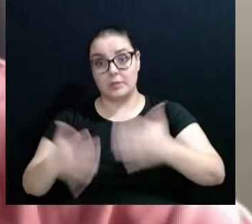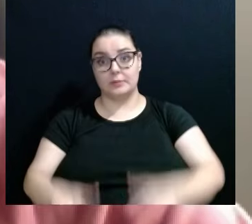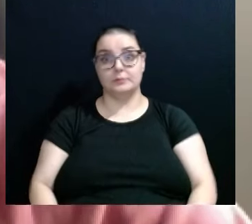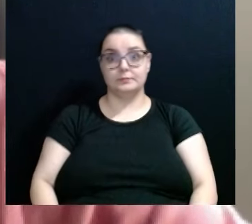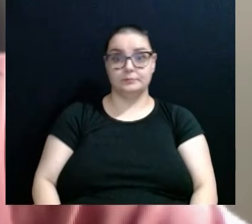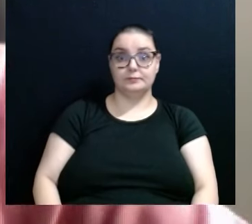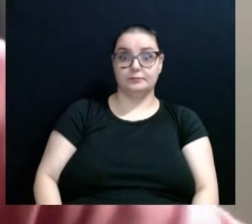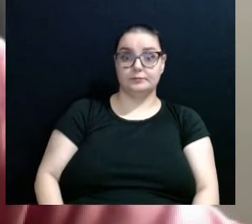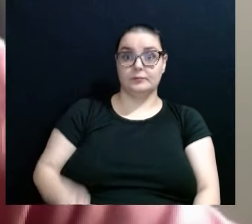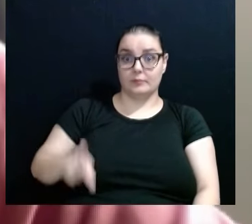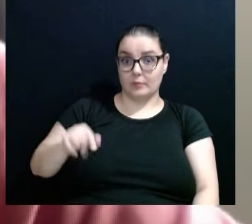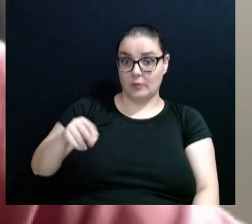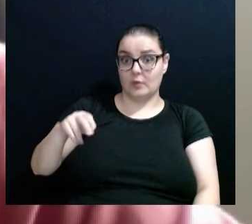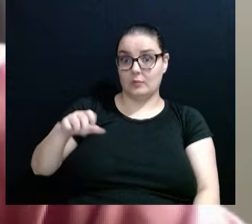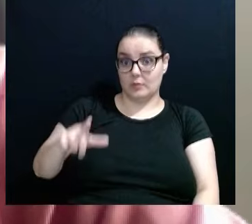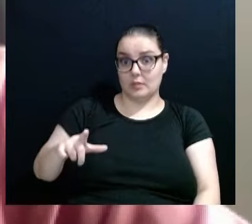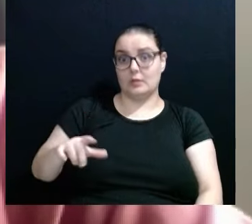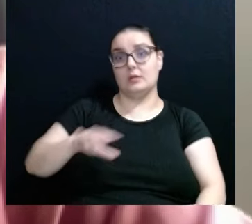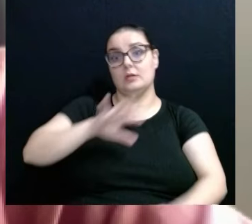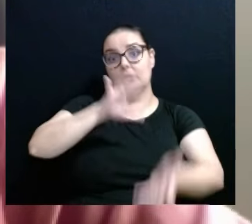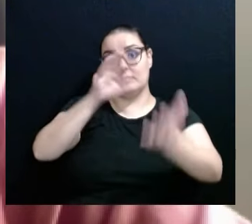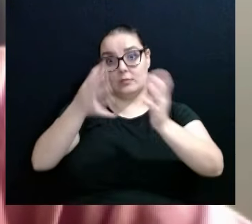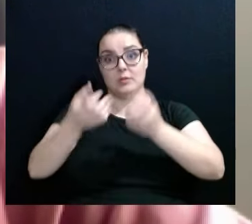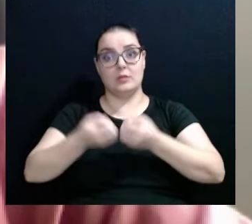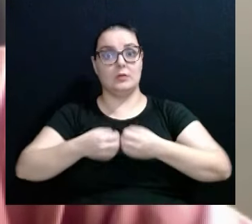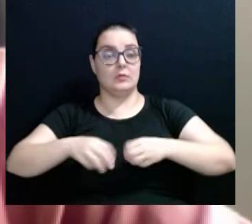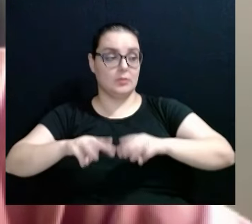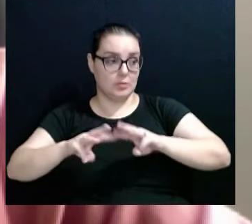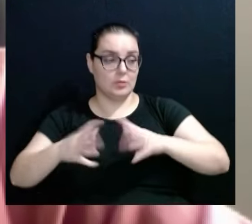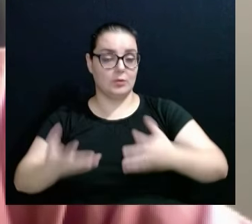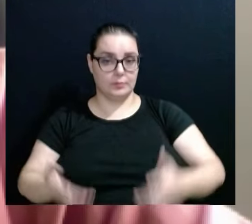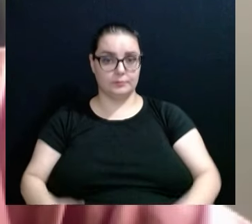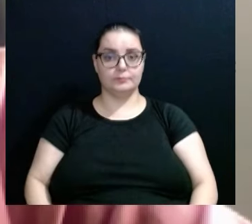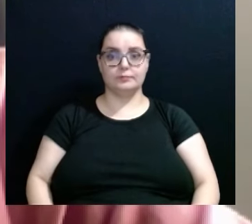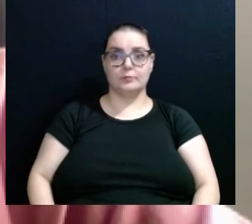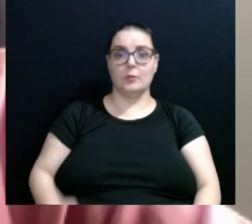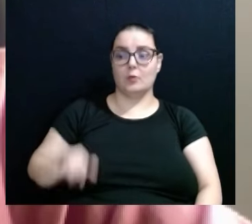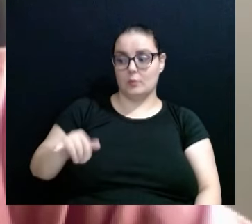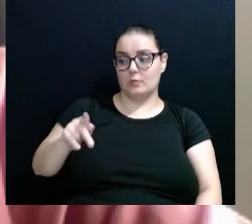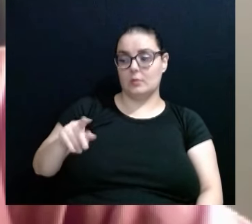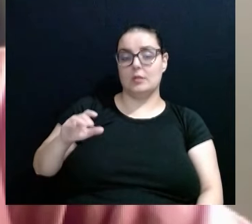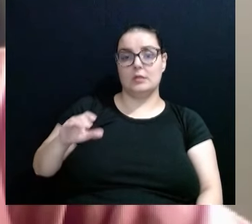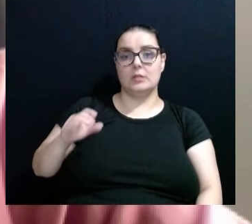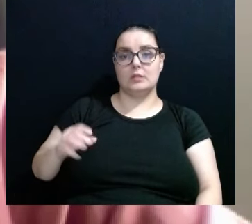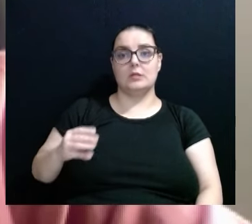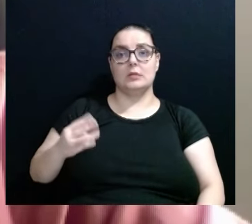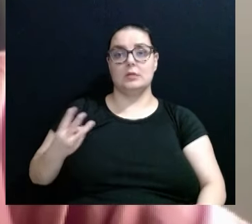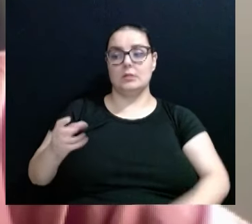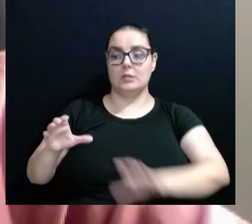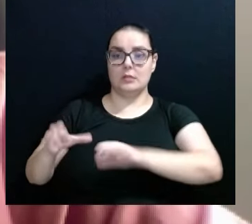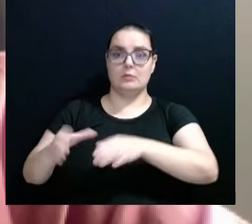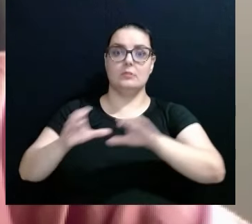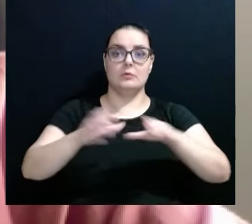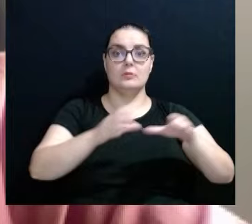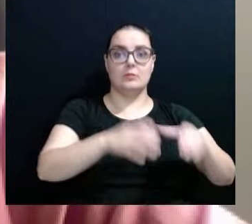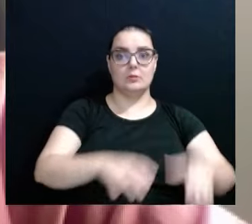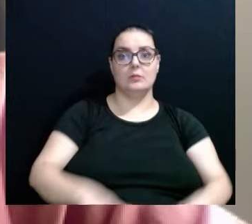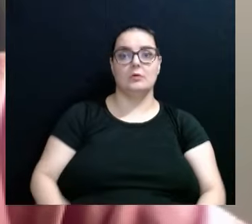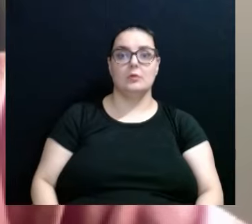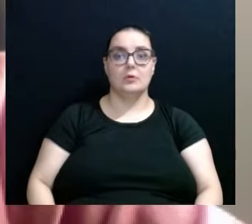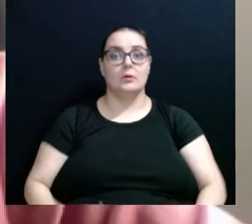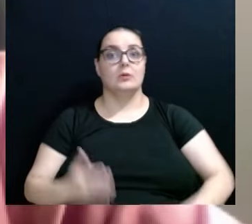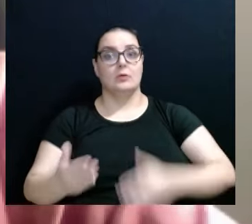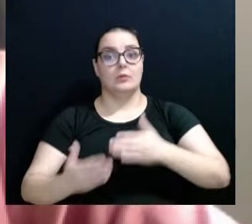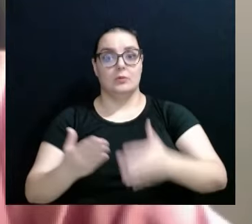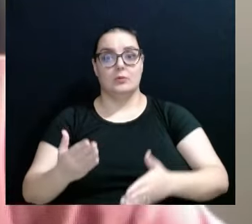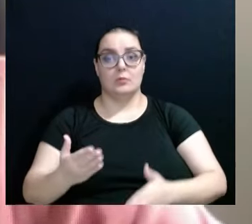Muito bem. Então, o painel de mudanças climáticas da ONU, científico, né, o IPCC, ele tem esses 3 grupos de